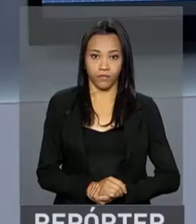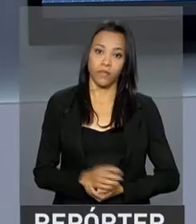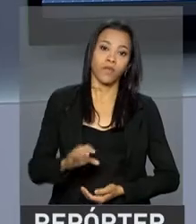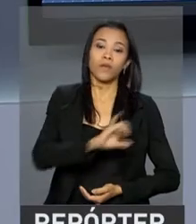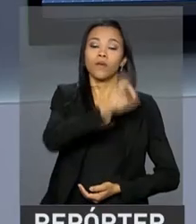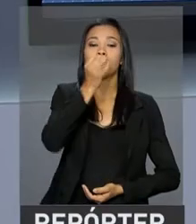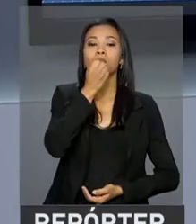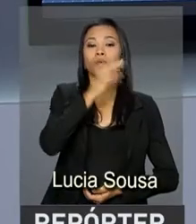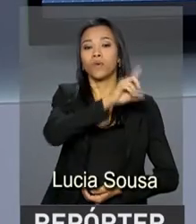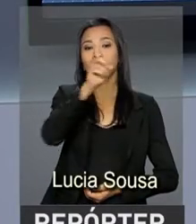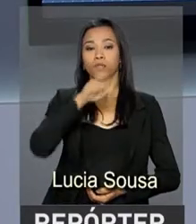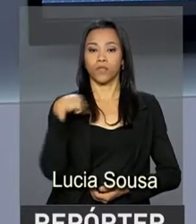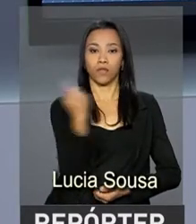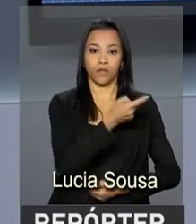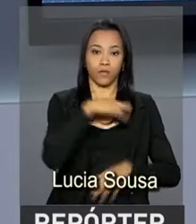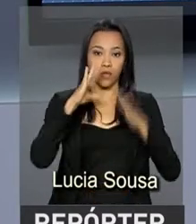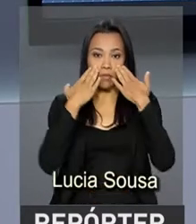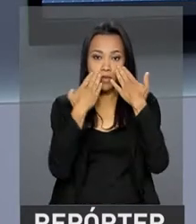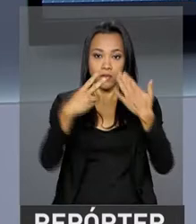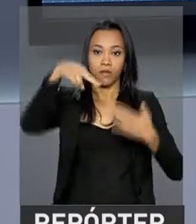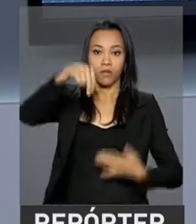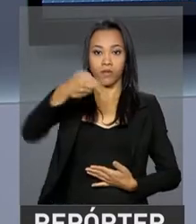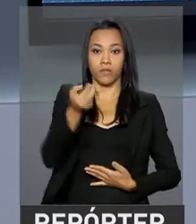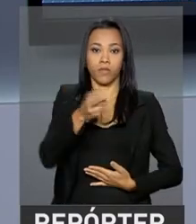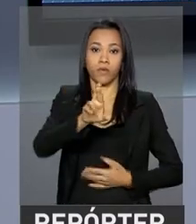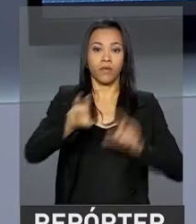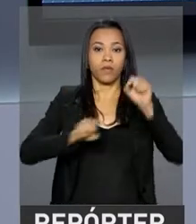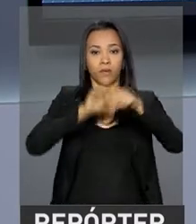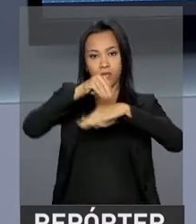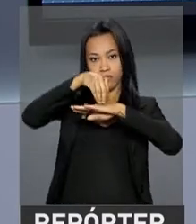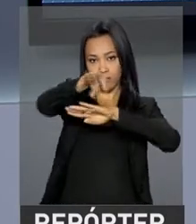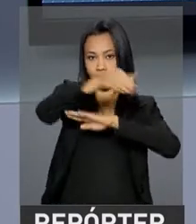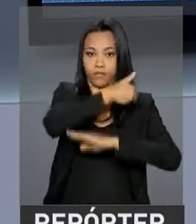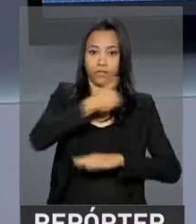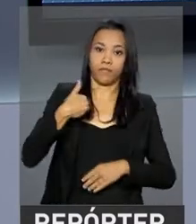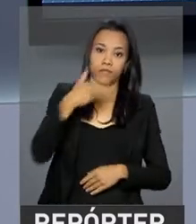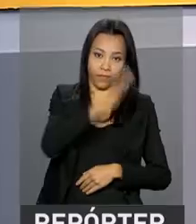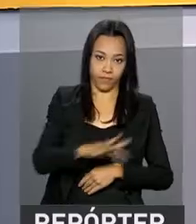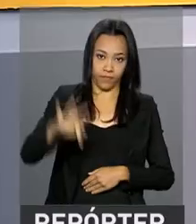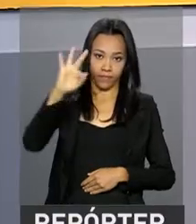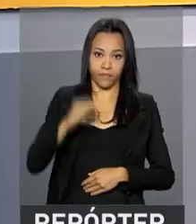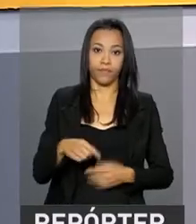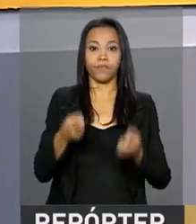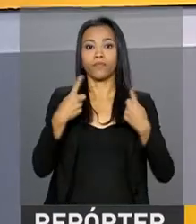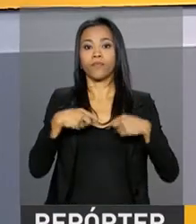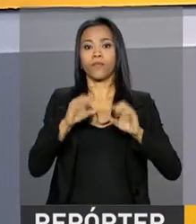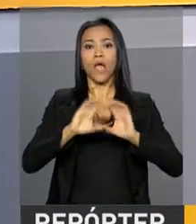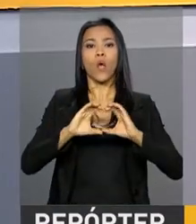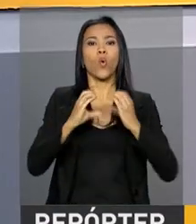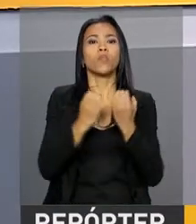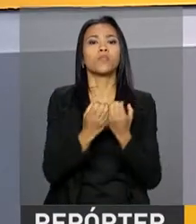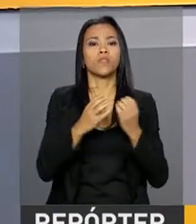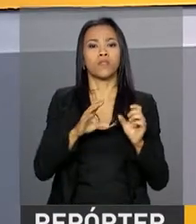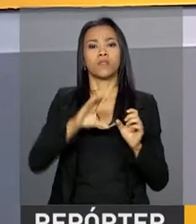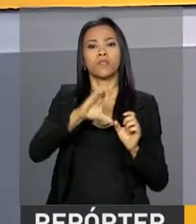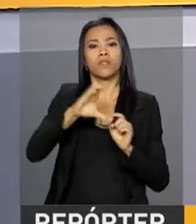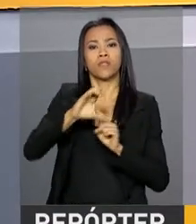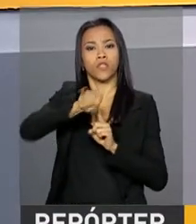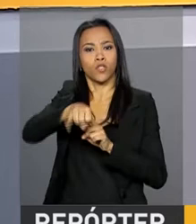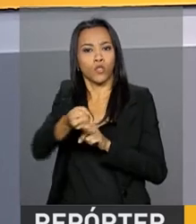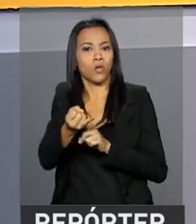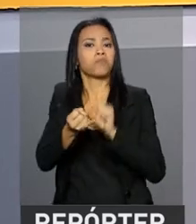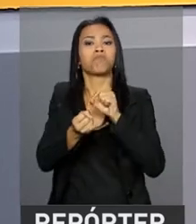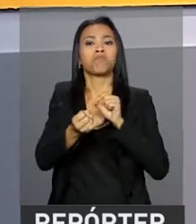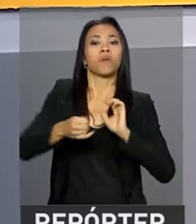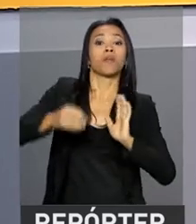Olá, bom dia. Estamos de volta com o repórter NBR e as notícias do governo federal. A Comissão de Constituição e Justiça do